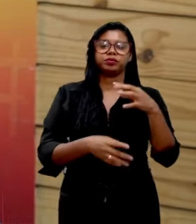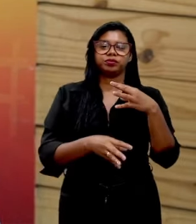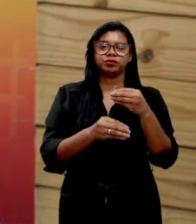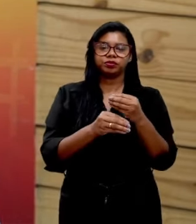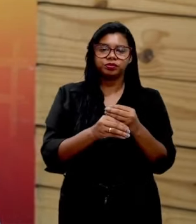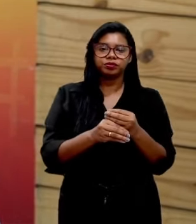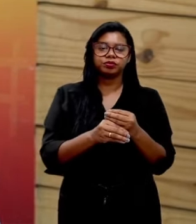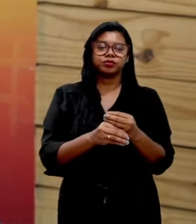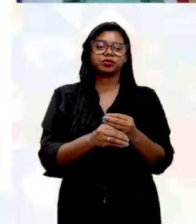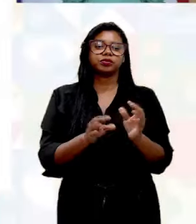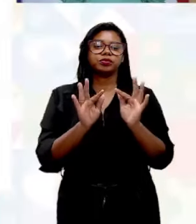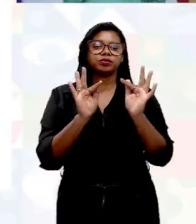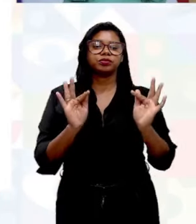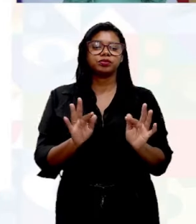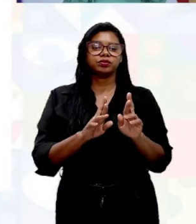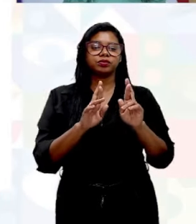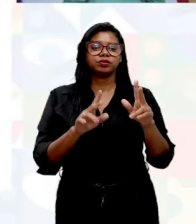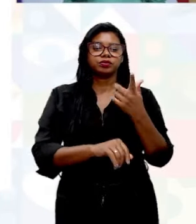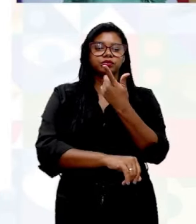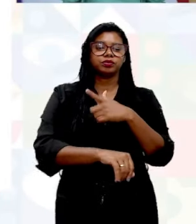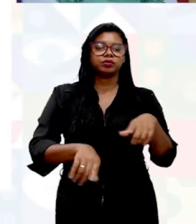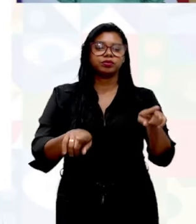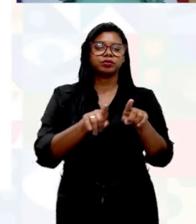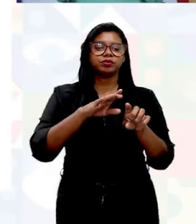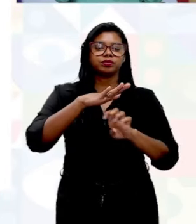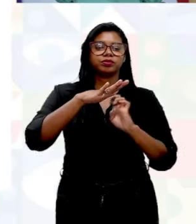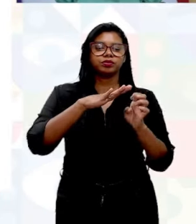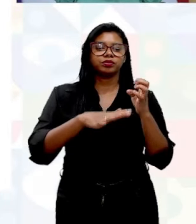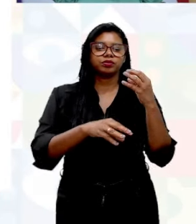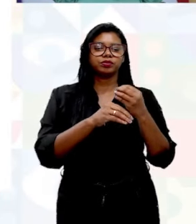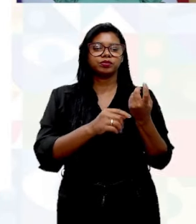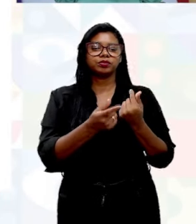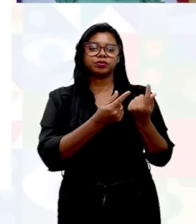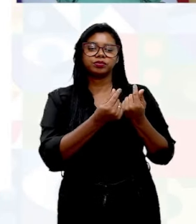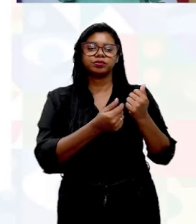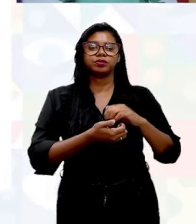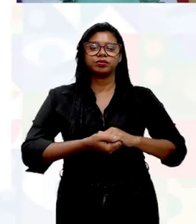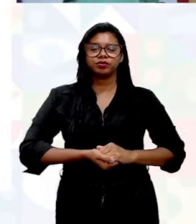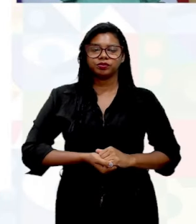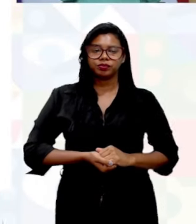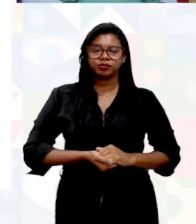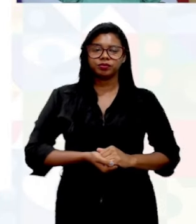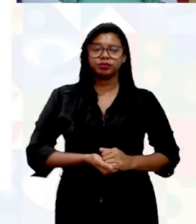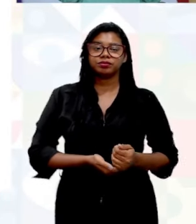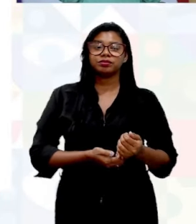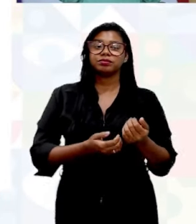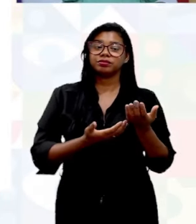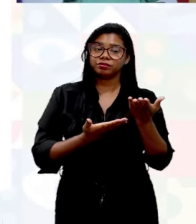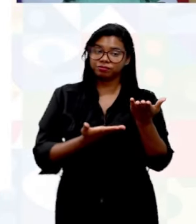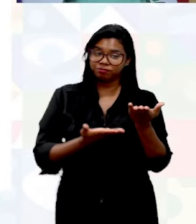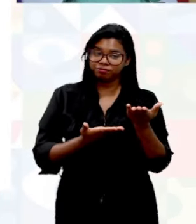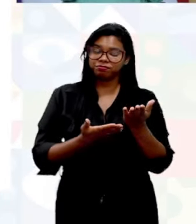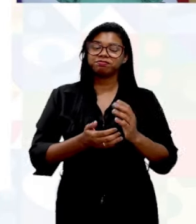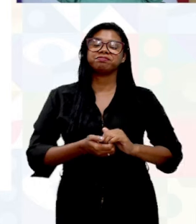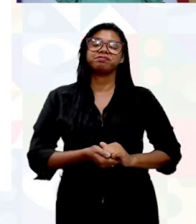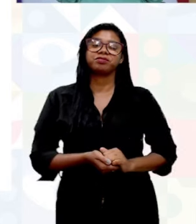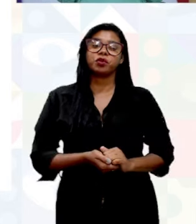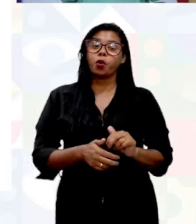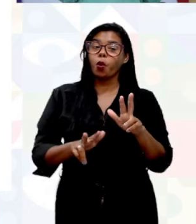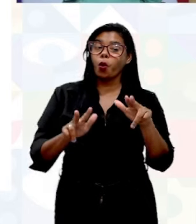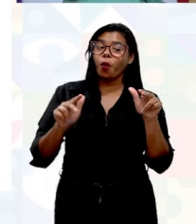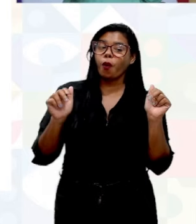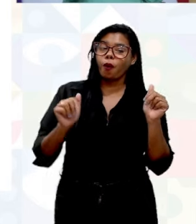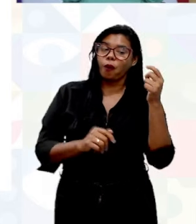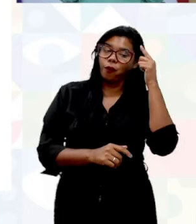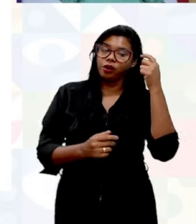função diferente e um comportamento diferente naquele processo de negociação. Se você bem sabe ou nunca percebeu que